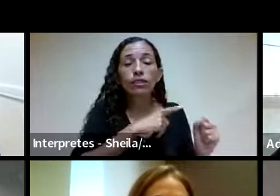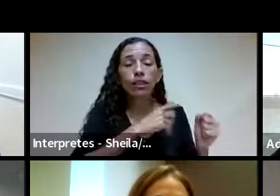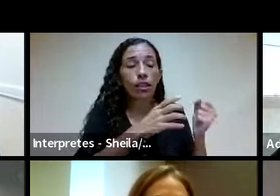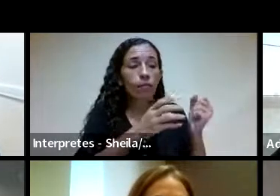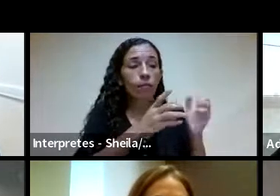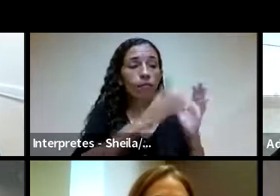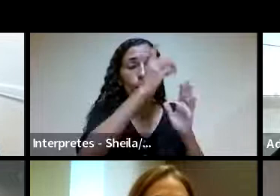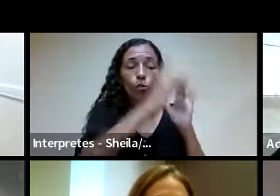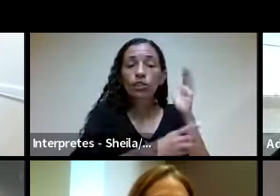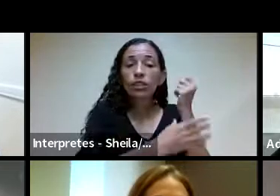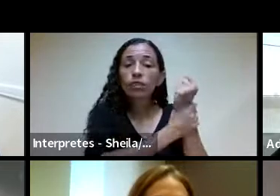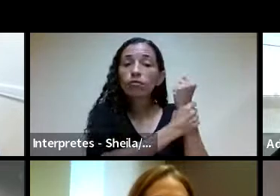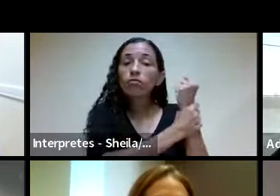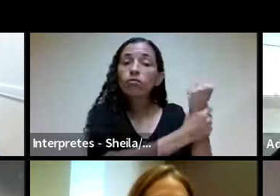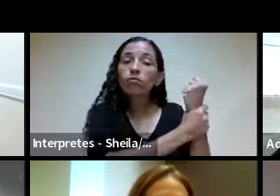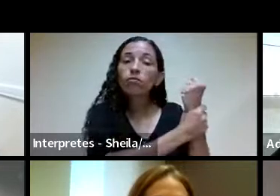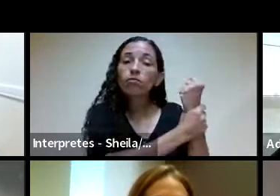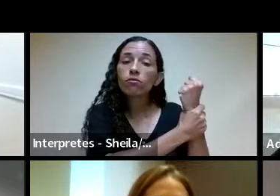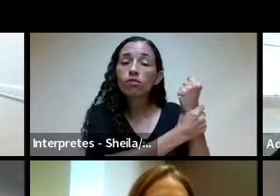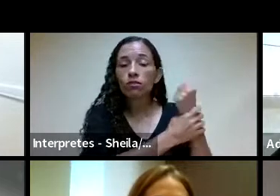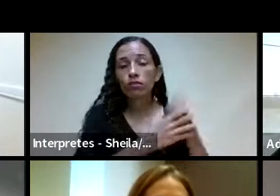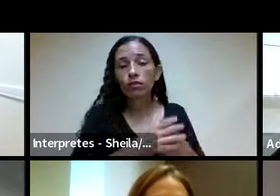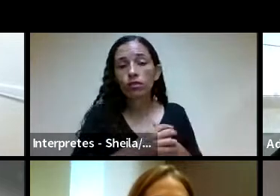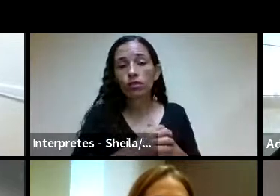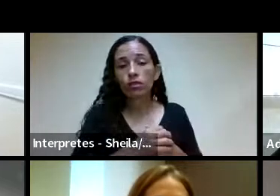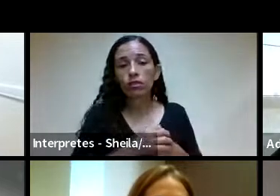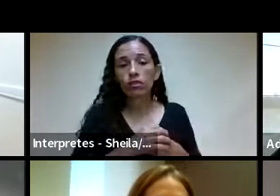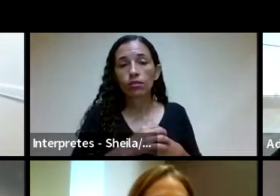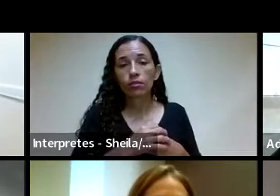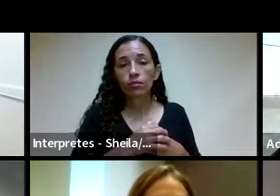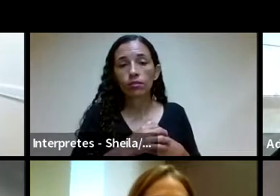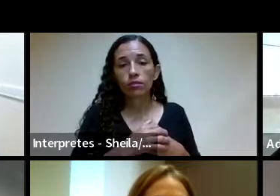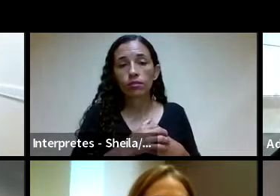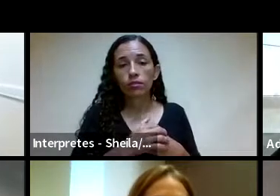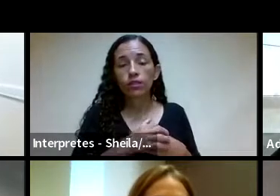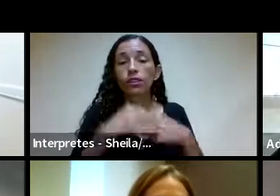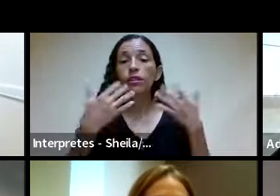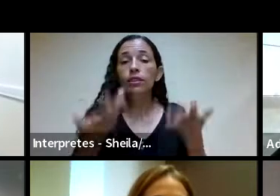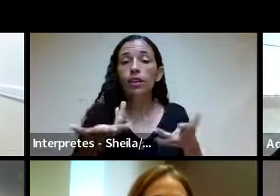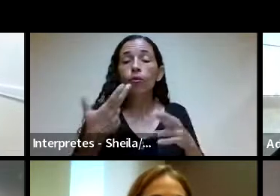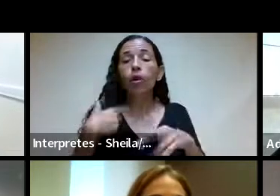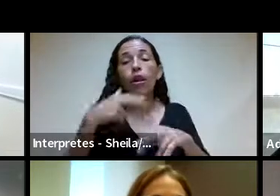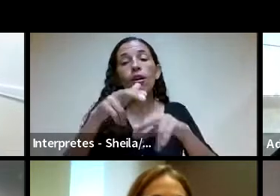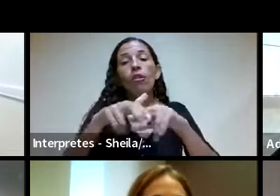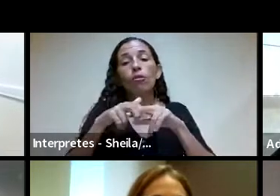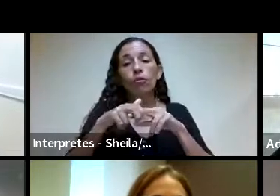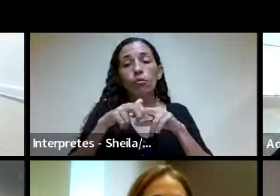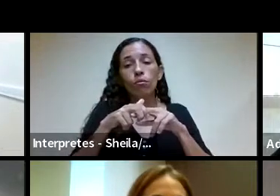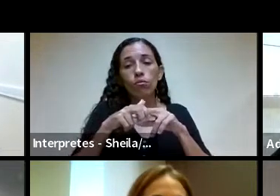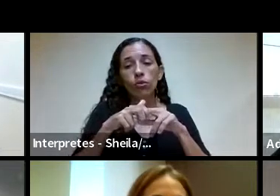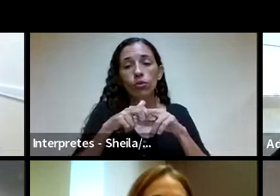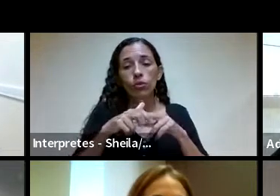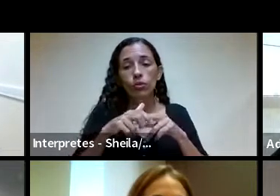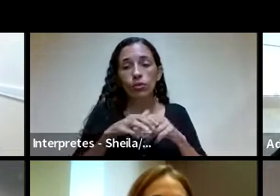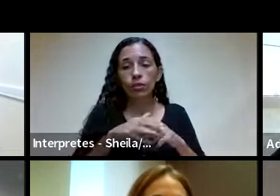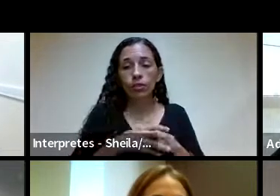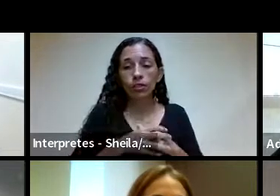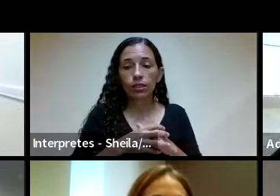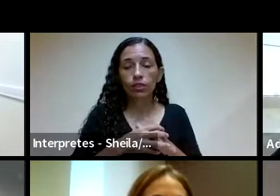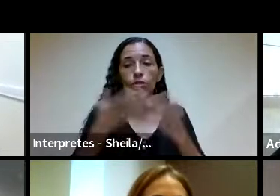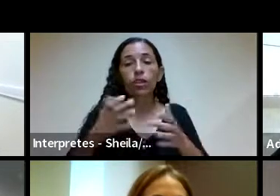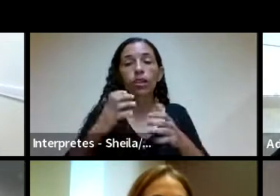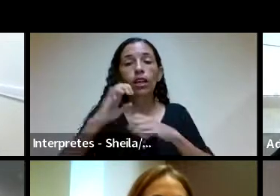que aconteceu como no caso dos autos. É com vistas, então, excelência, que a Mossoró